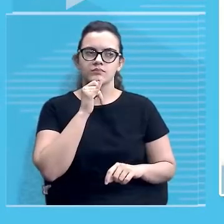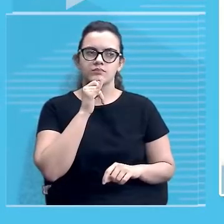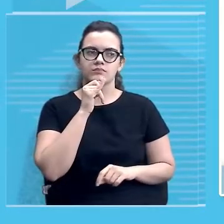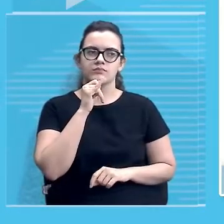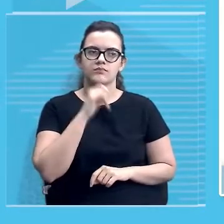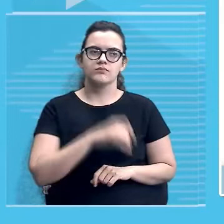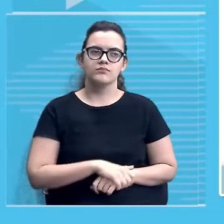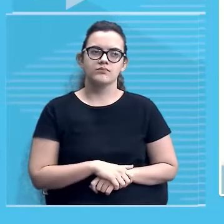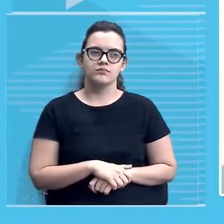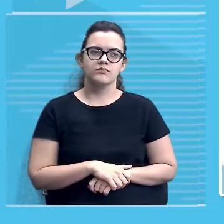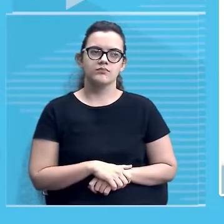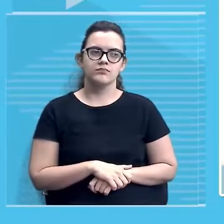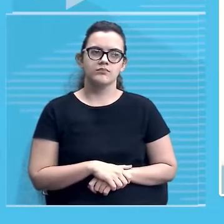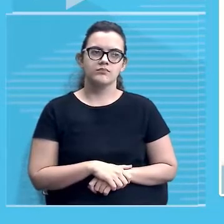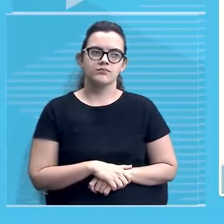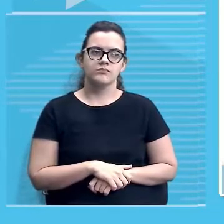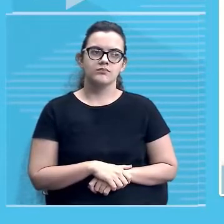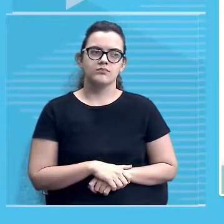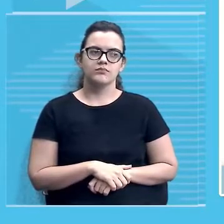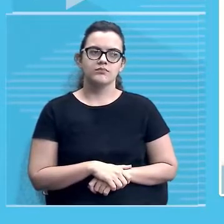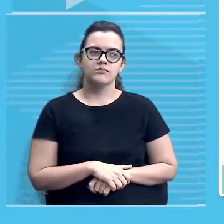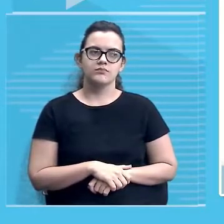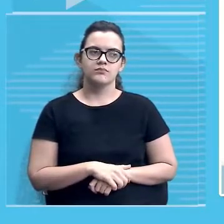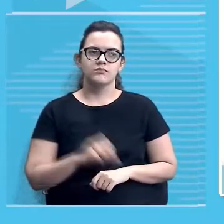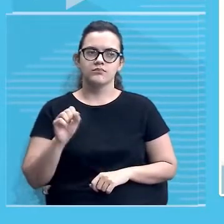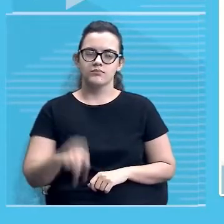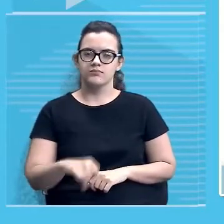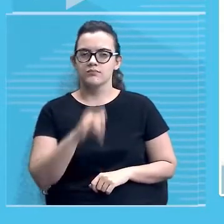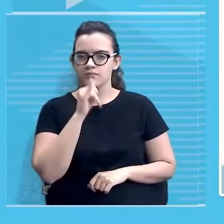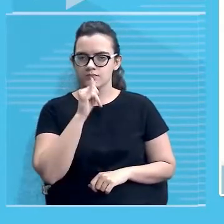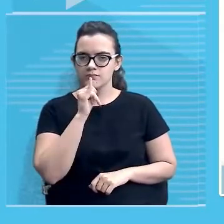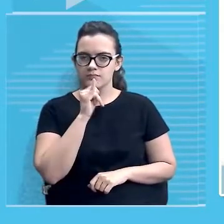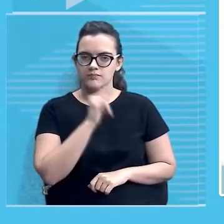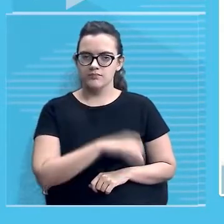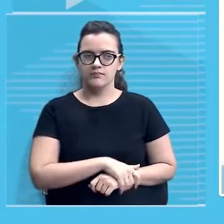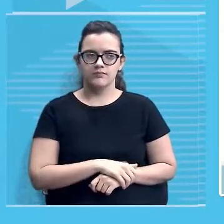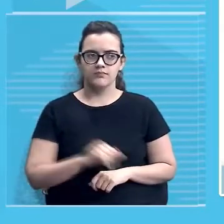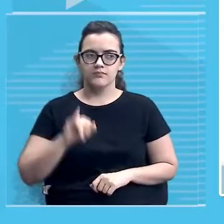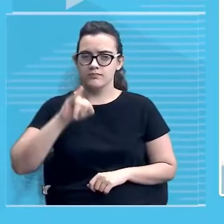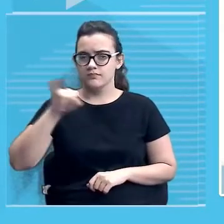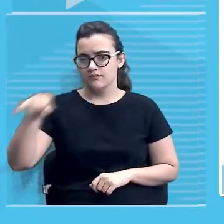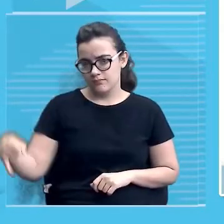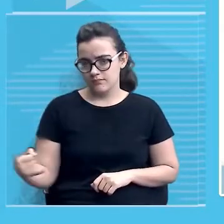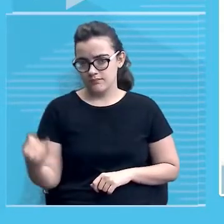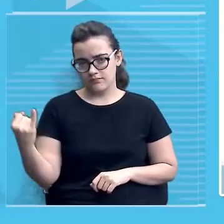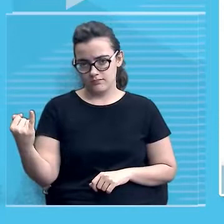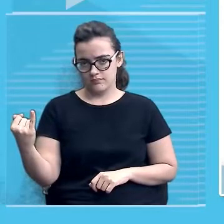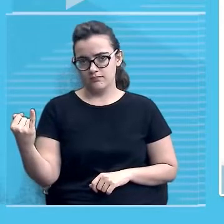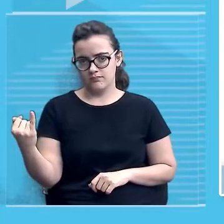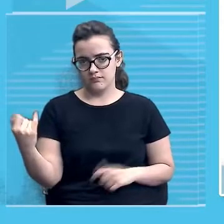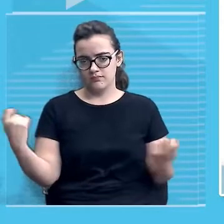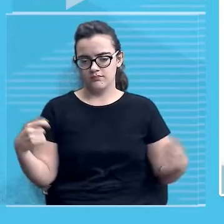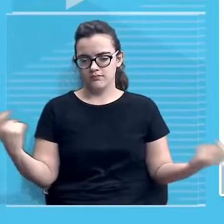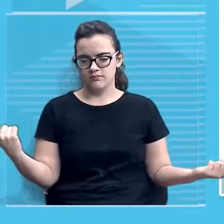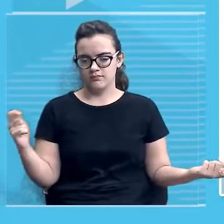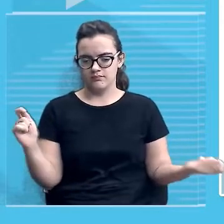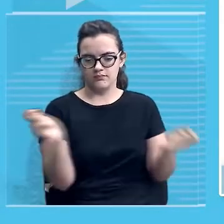Se ele me der um valor em joules, nós teremos